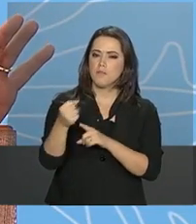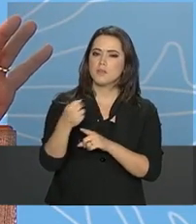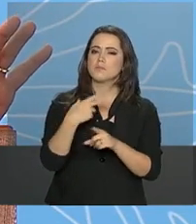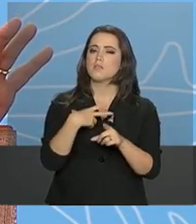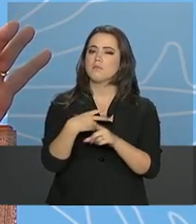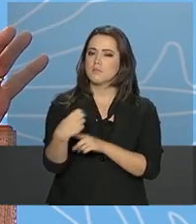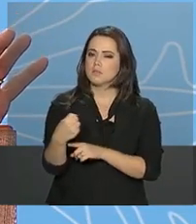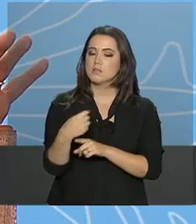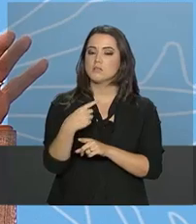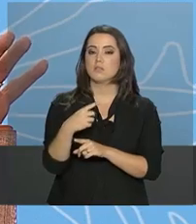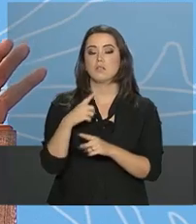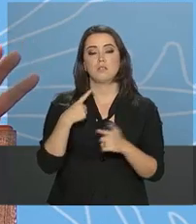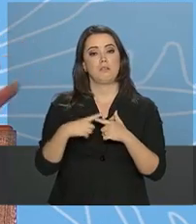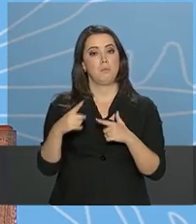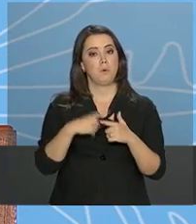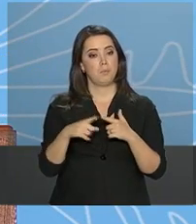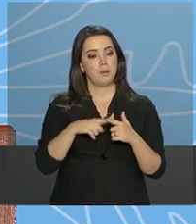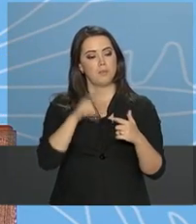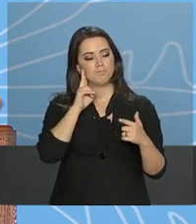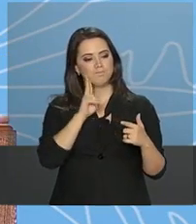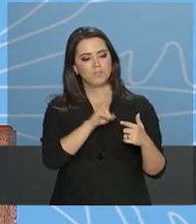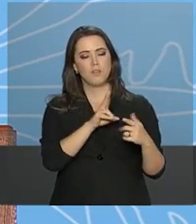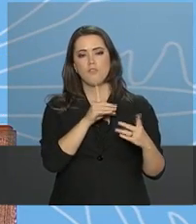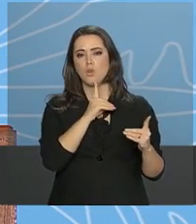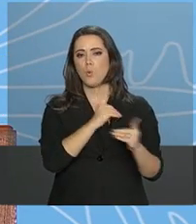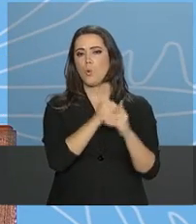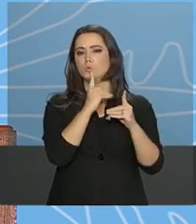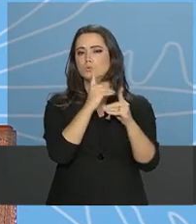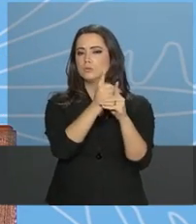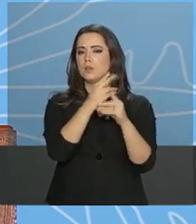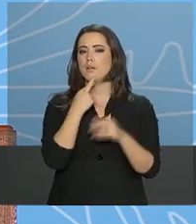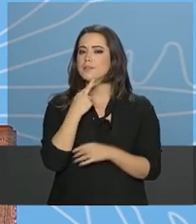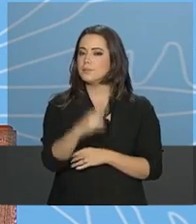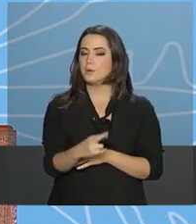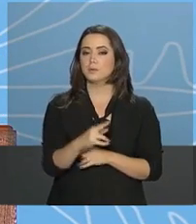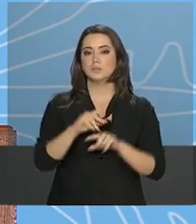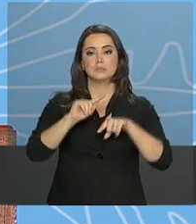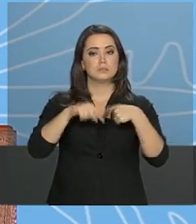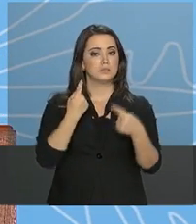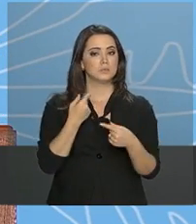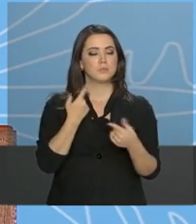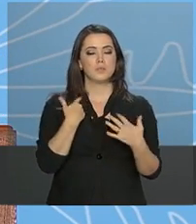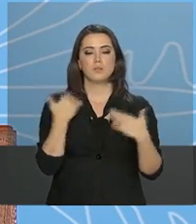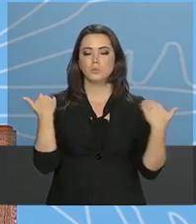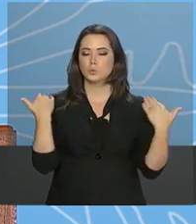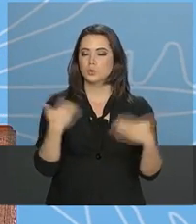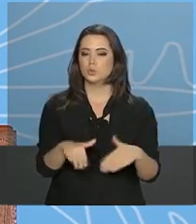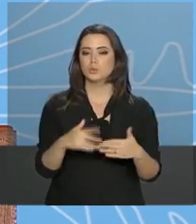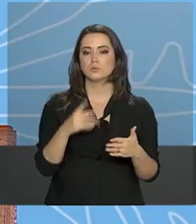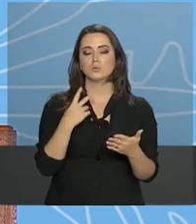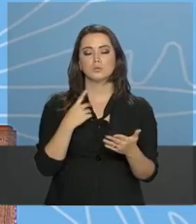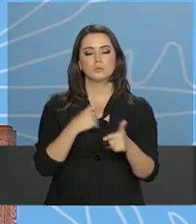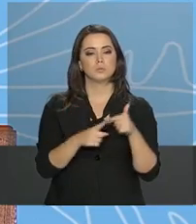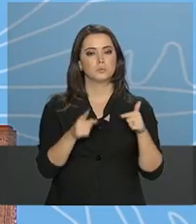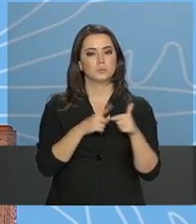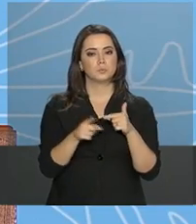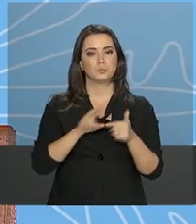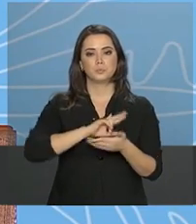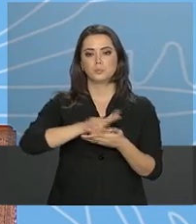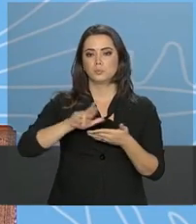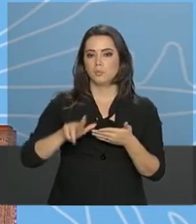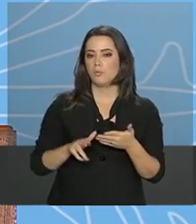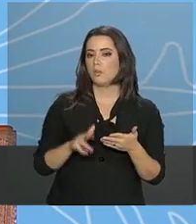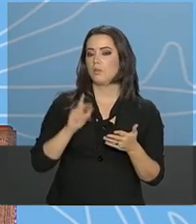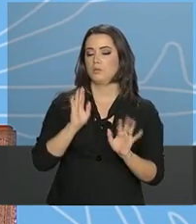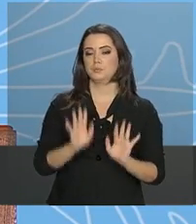desafios. Não é? São descobertas que são feitas depois do enfrentamento de muitos